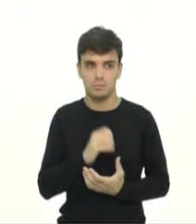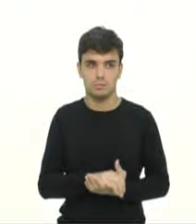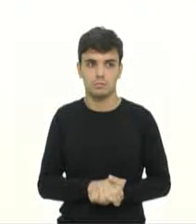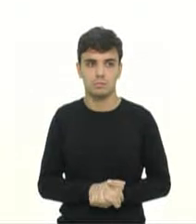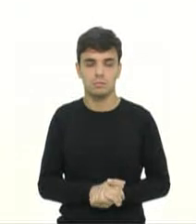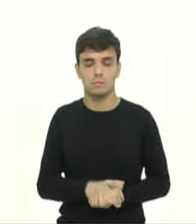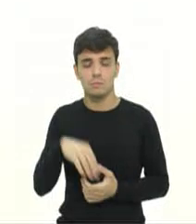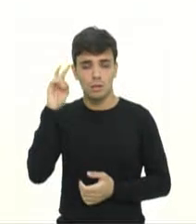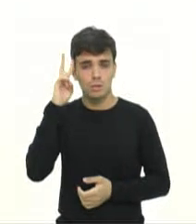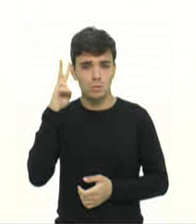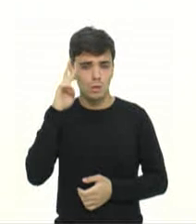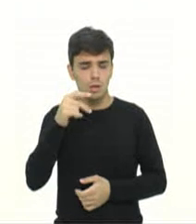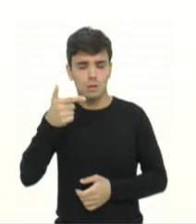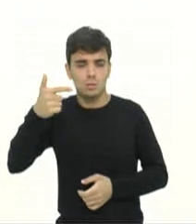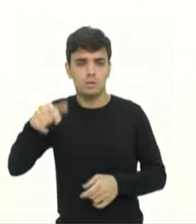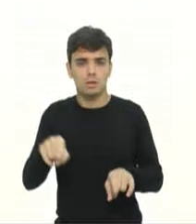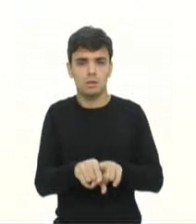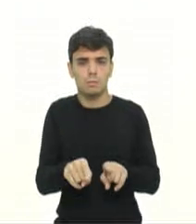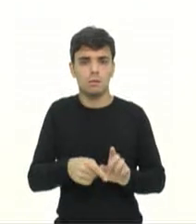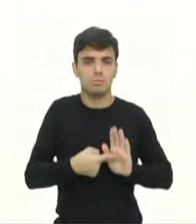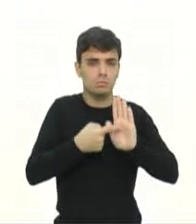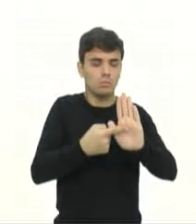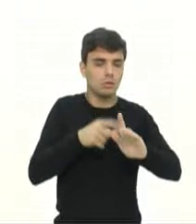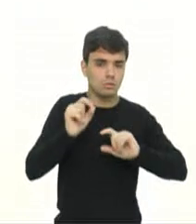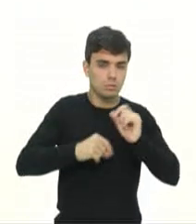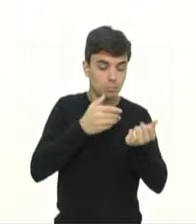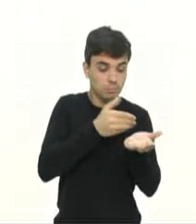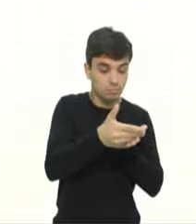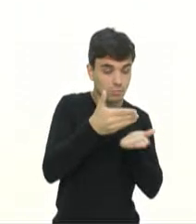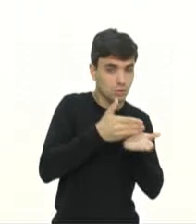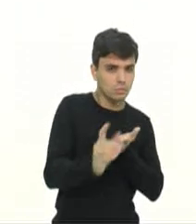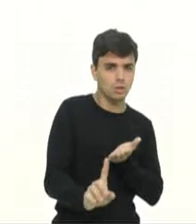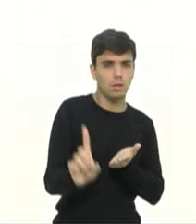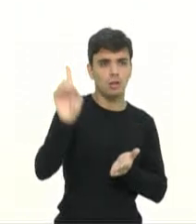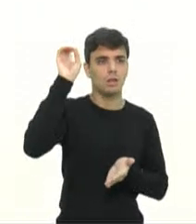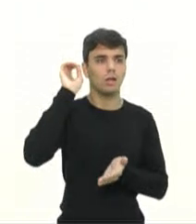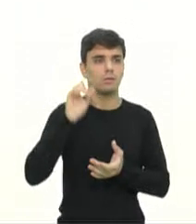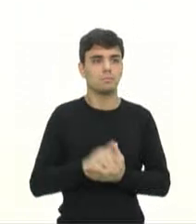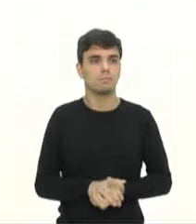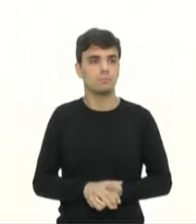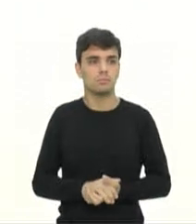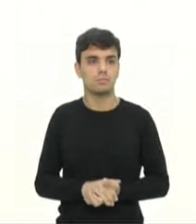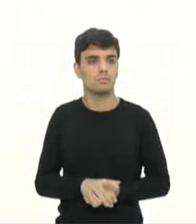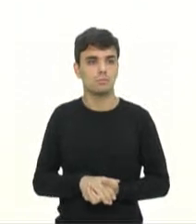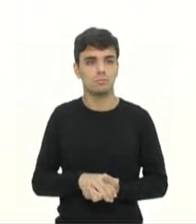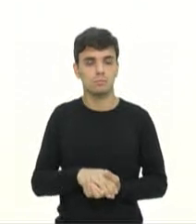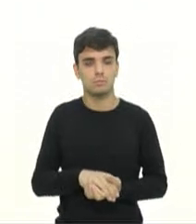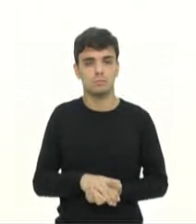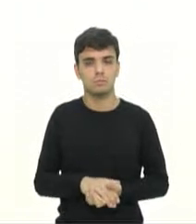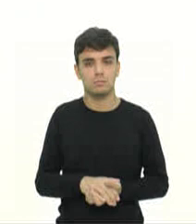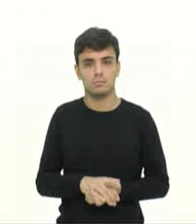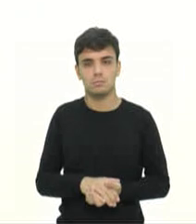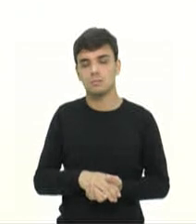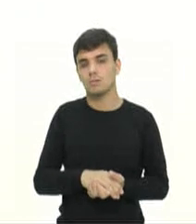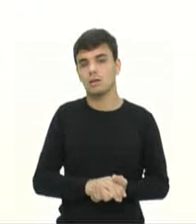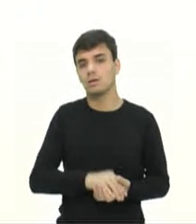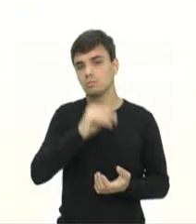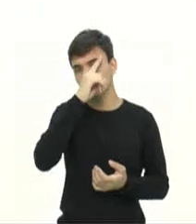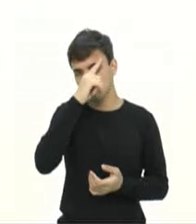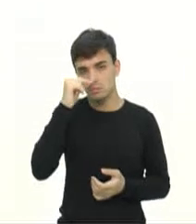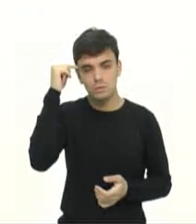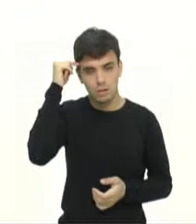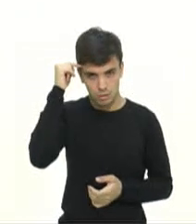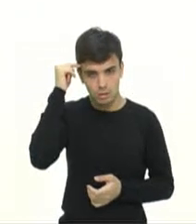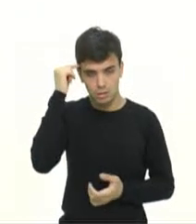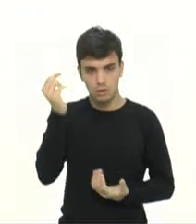vertente histórica então revela que seu início começou quando o monge indiano Bodhidharma caminha da Índia para a China